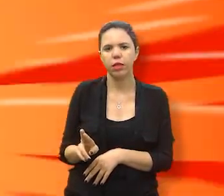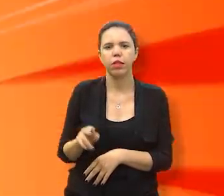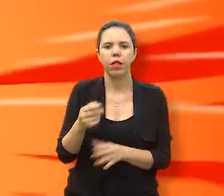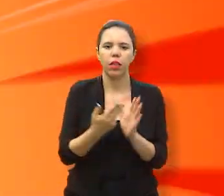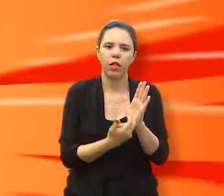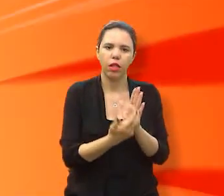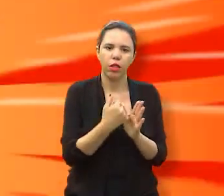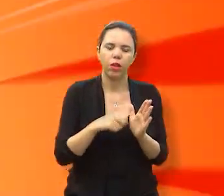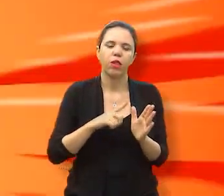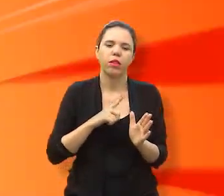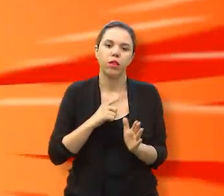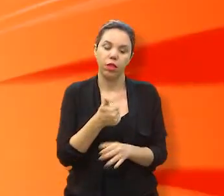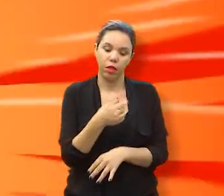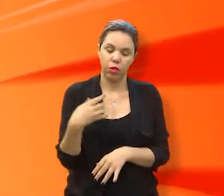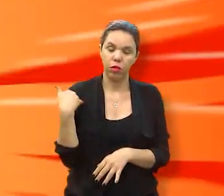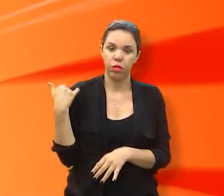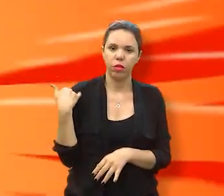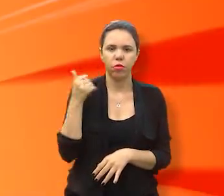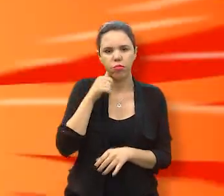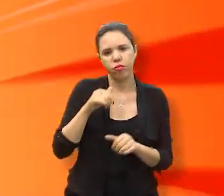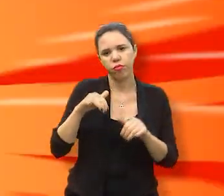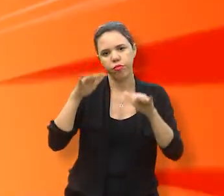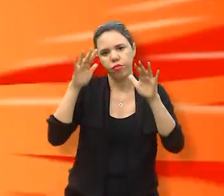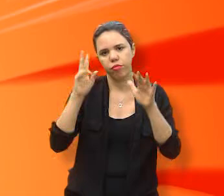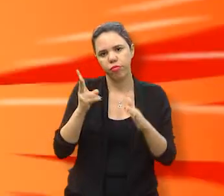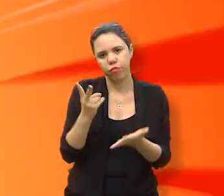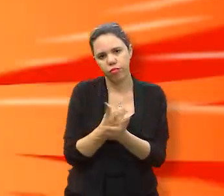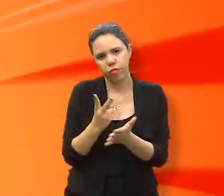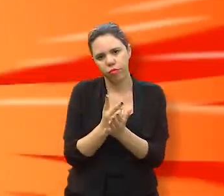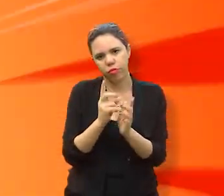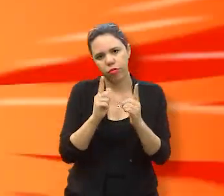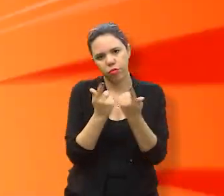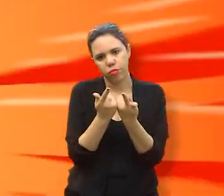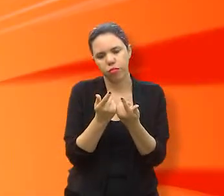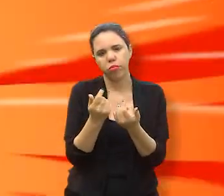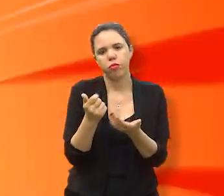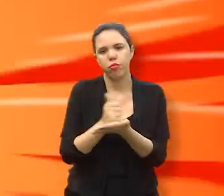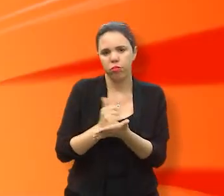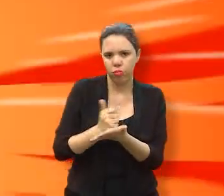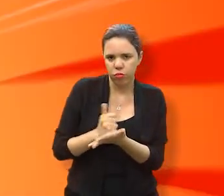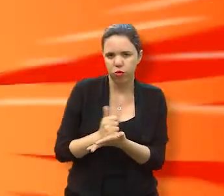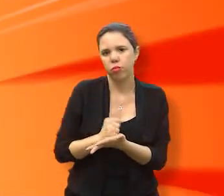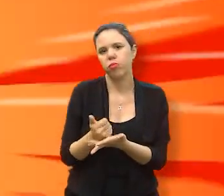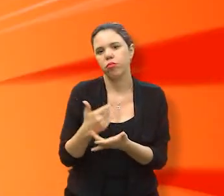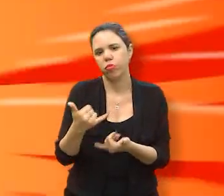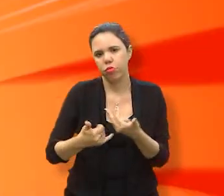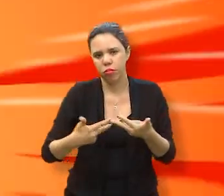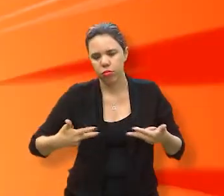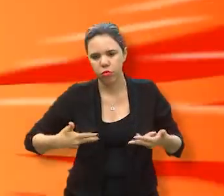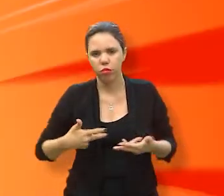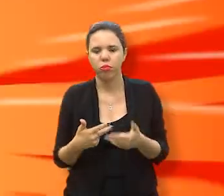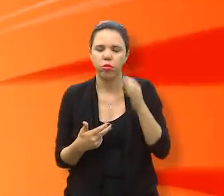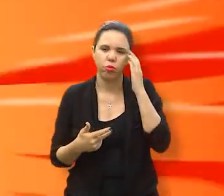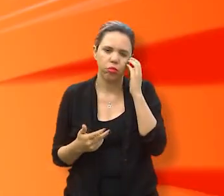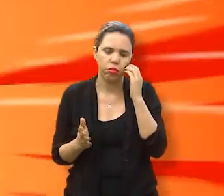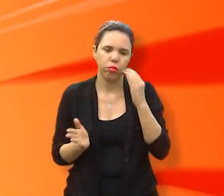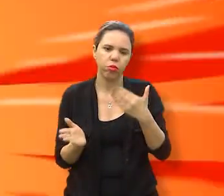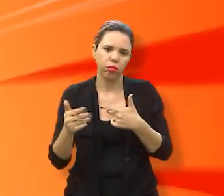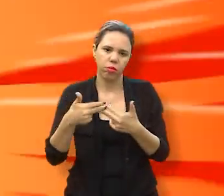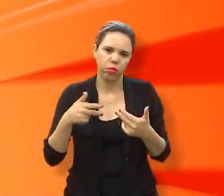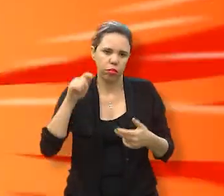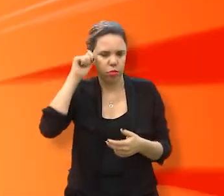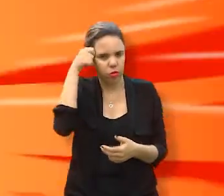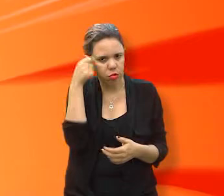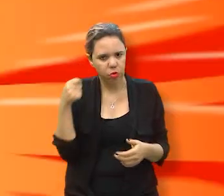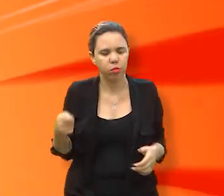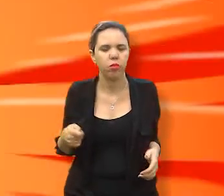que eu tenho desde os 14 anos, e é sempre o mesmo grupo que a gente jogava, né? A gente veio desde a caixa preta do Dungeons Dragons da